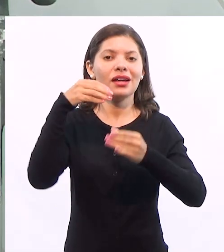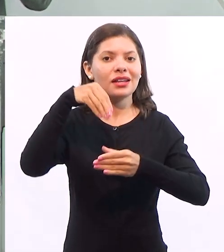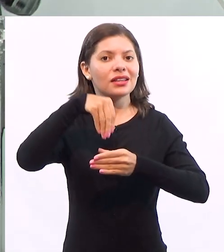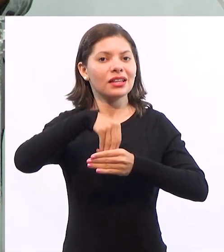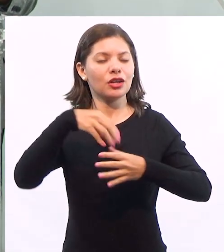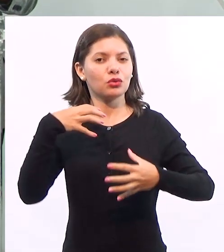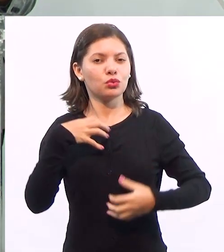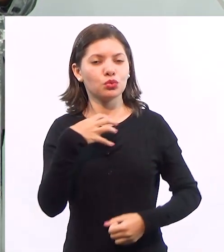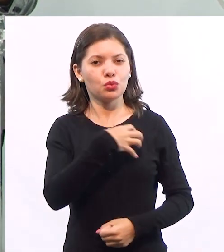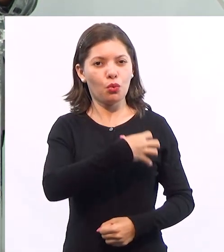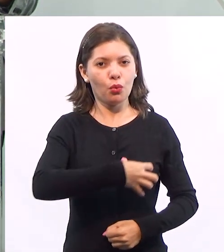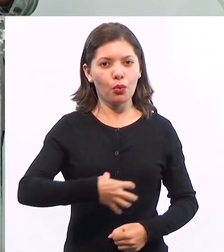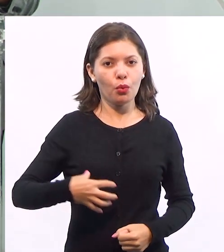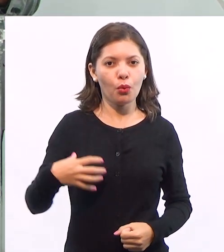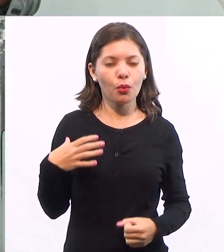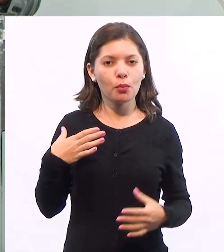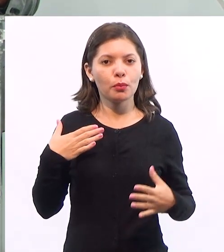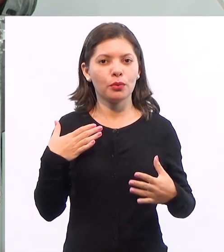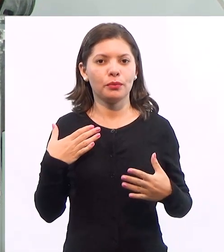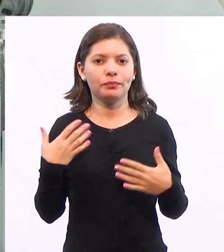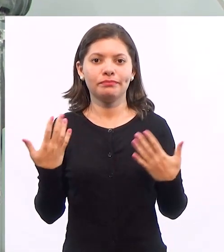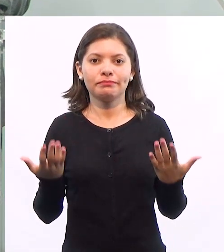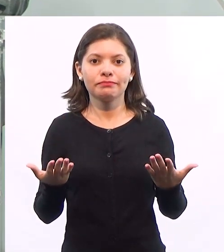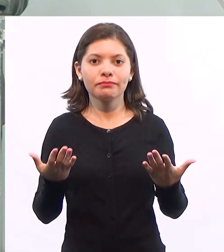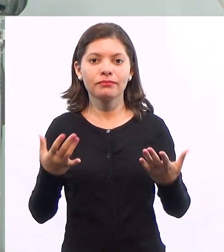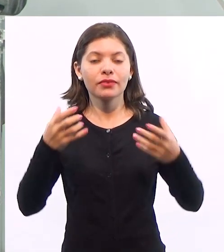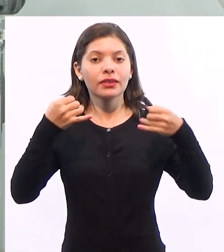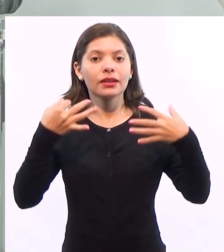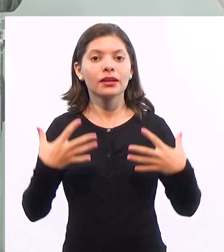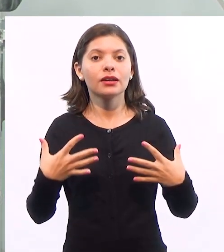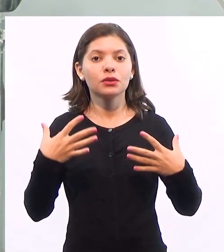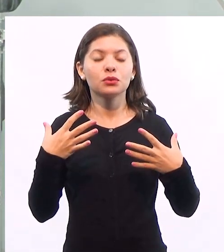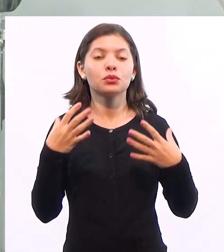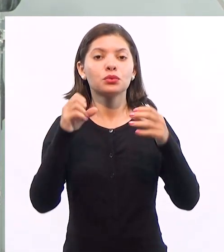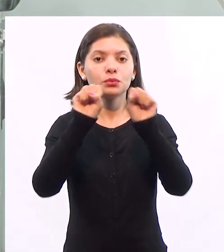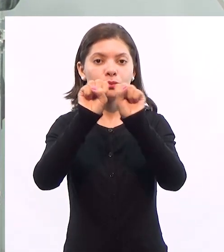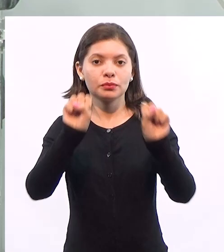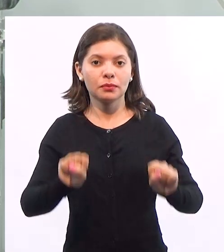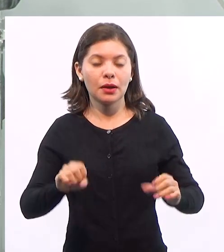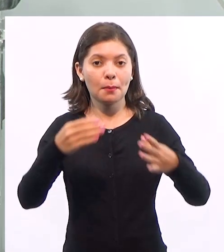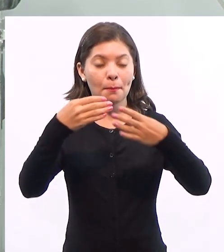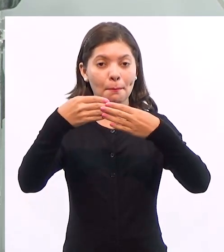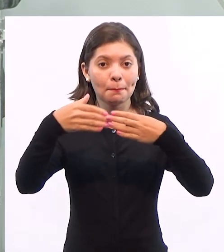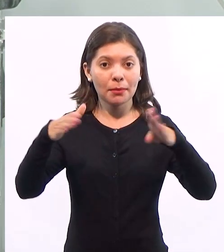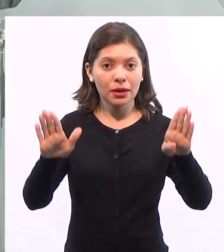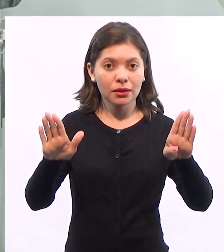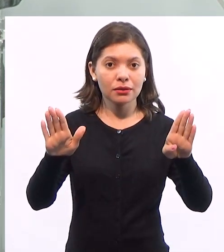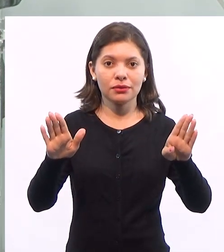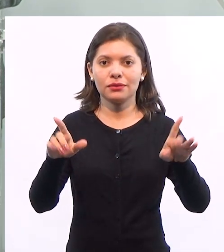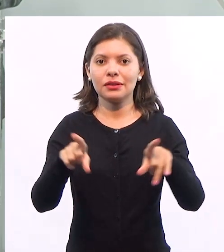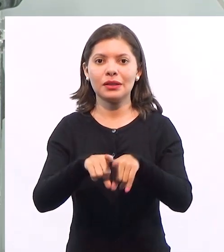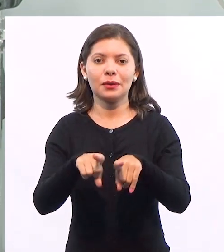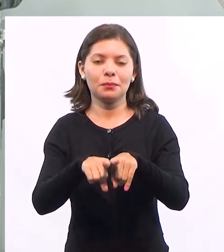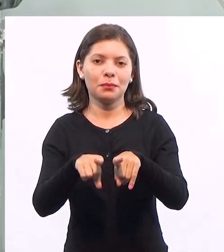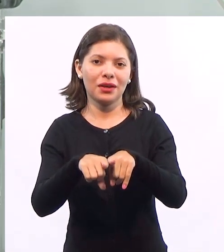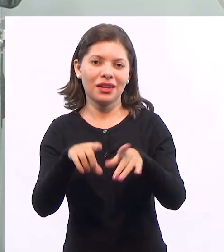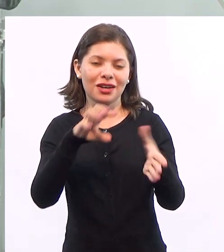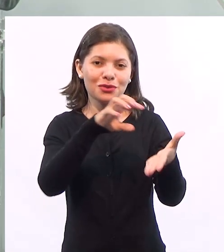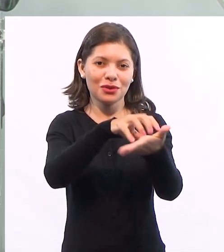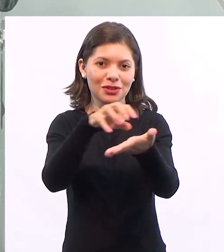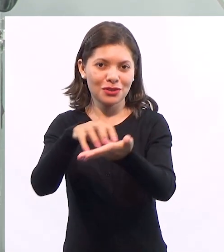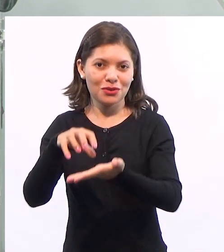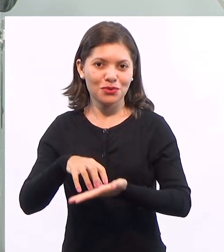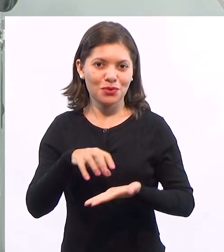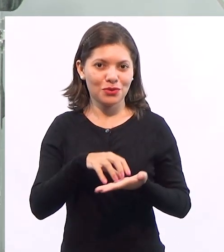ou no funcionamento do teu corpo humano, nós estamos querendo dizer que nós estamos falando de um sistema aberto. É a mesma coisa as organizações que